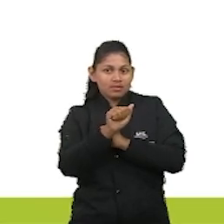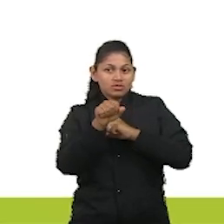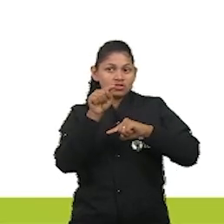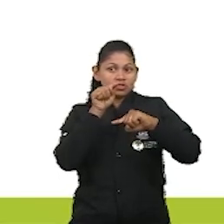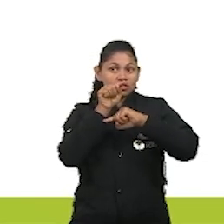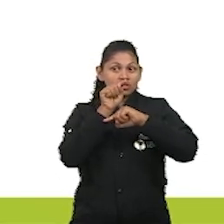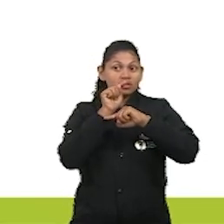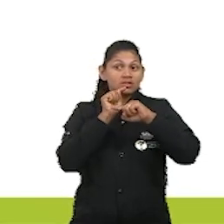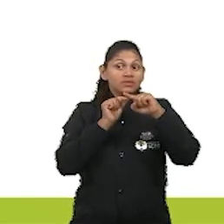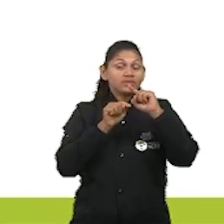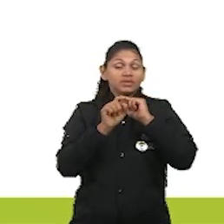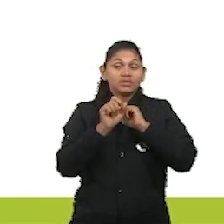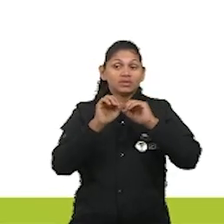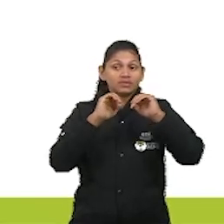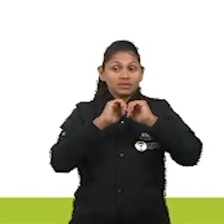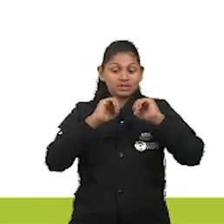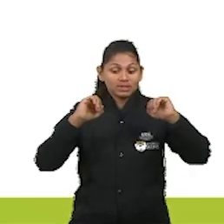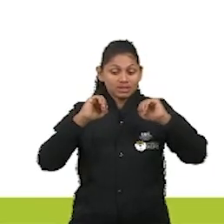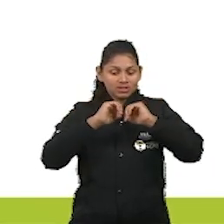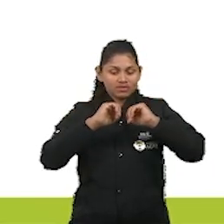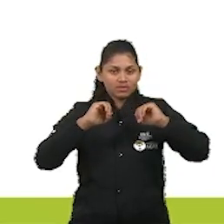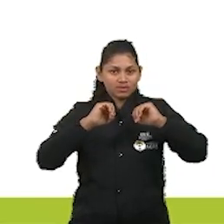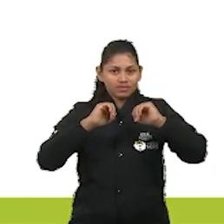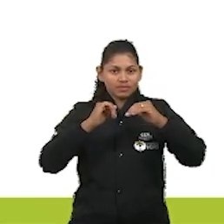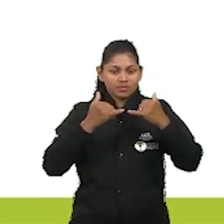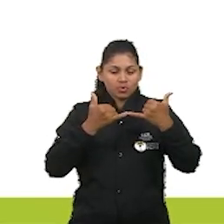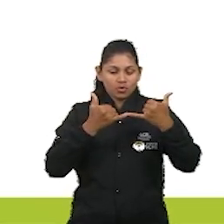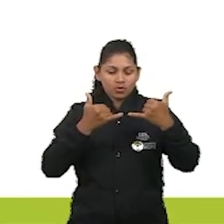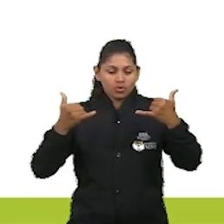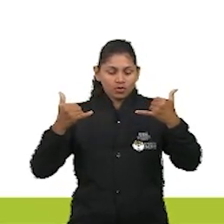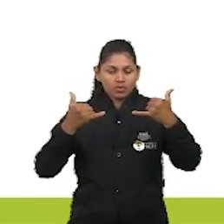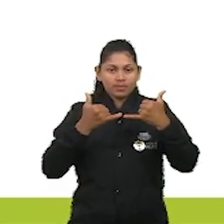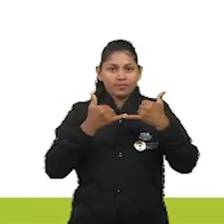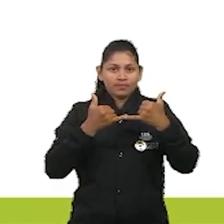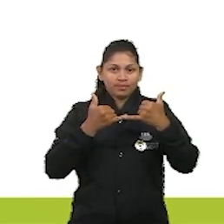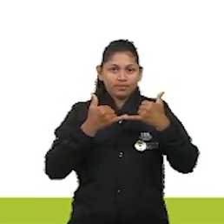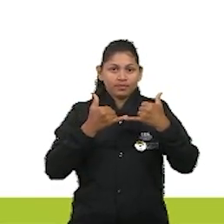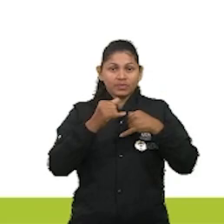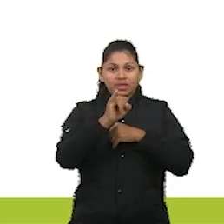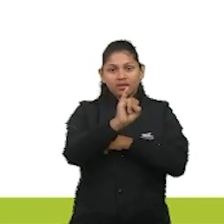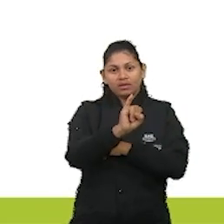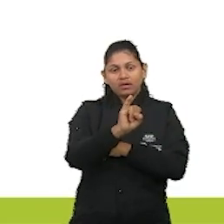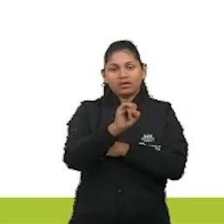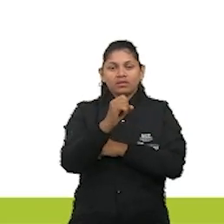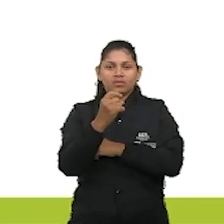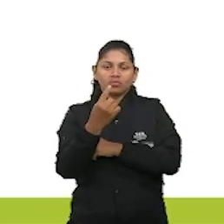lâmpada e vai também prosseguir o fio. Eu vou chamar aqui de I1, tá?